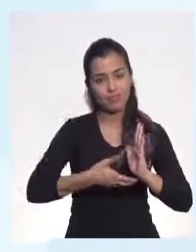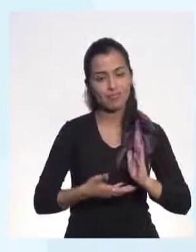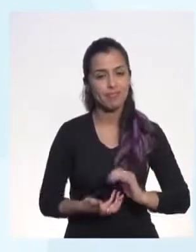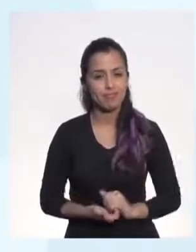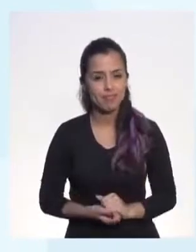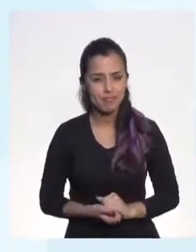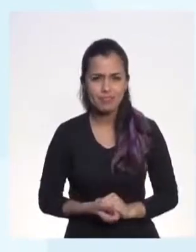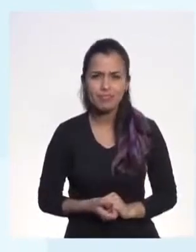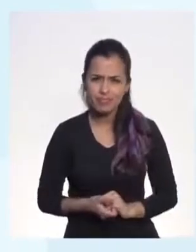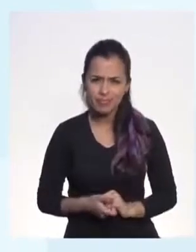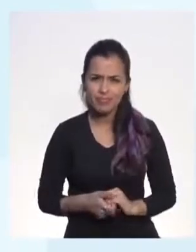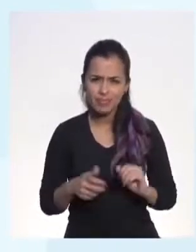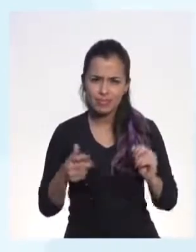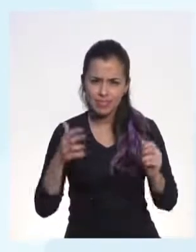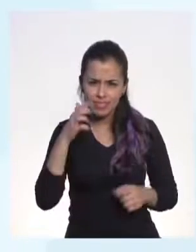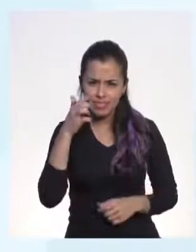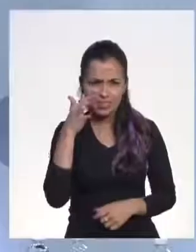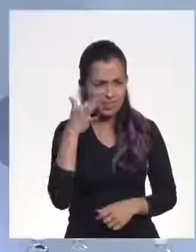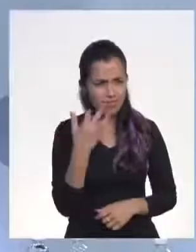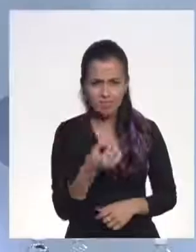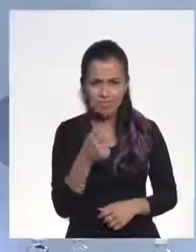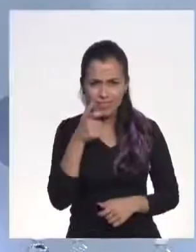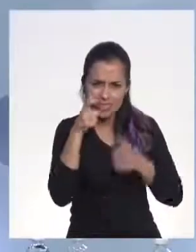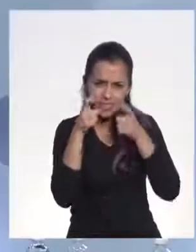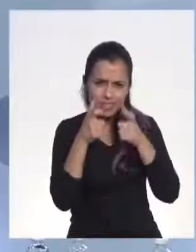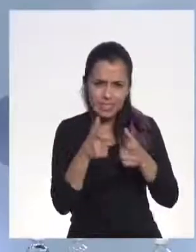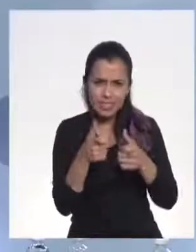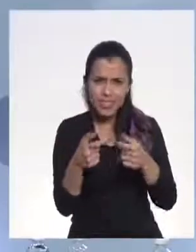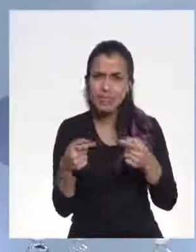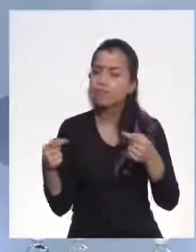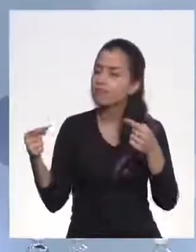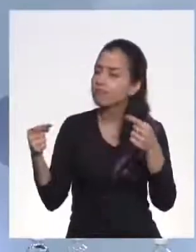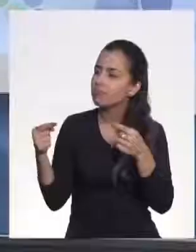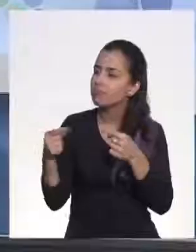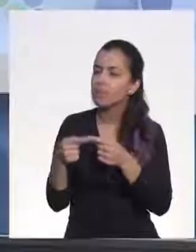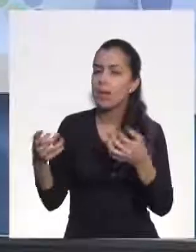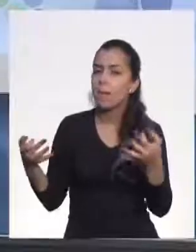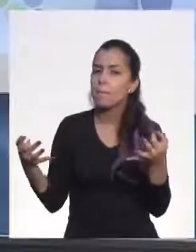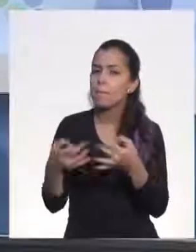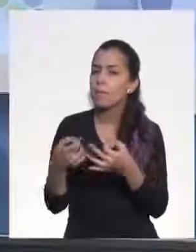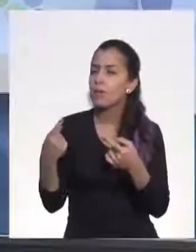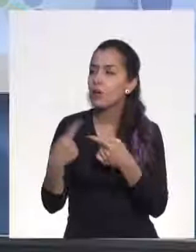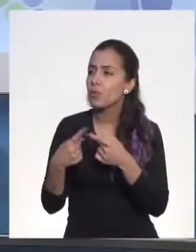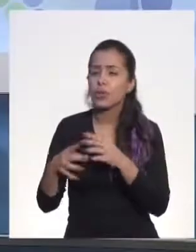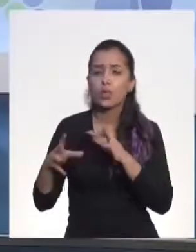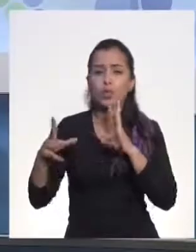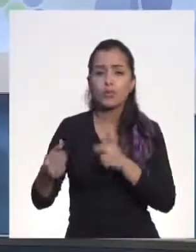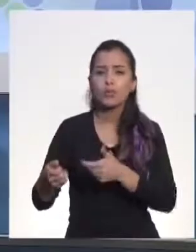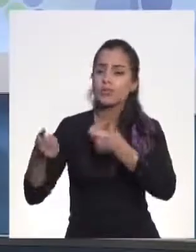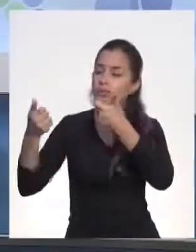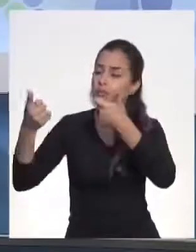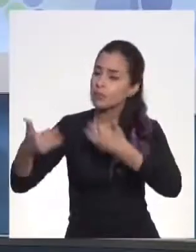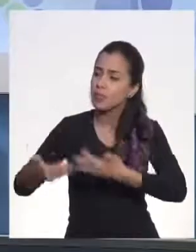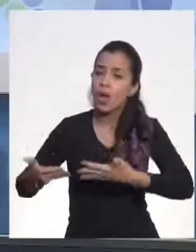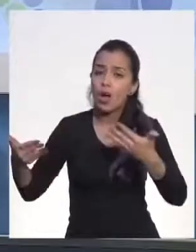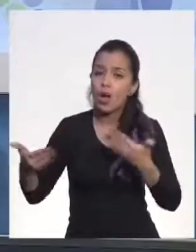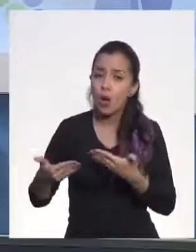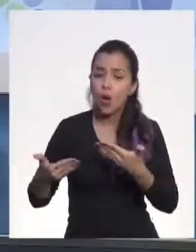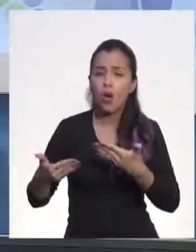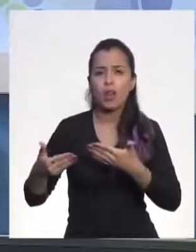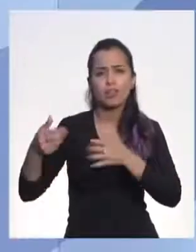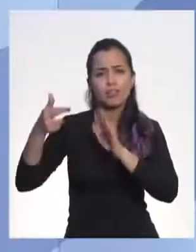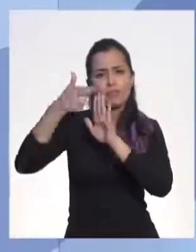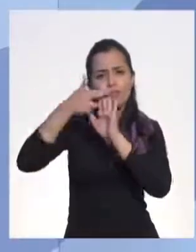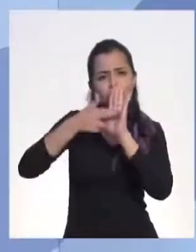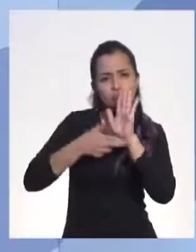sempre que interessante e ficou perfeito né combinou com a Musicalidade por conta do que de tudo isso que você acabou de explicar isso da questão